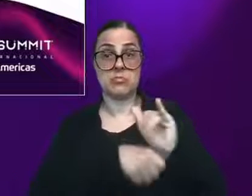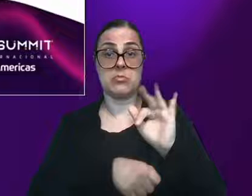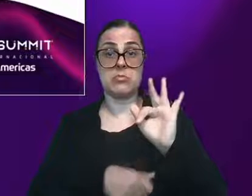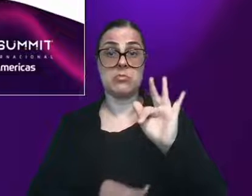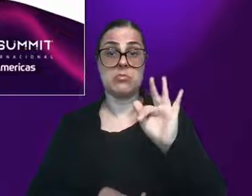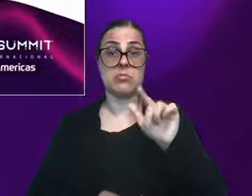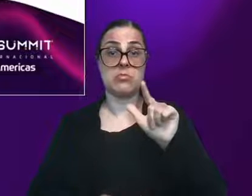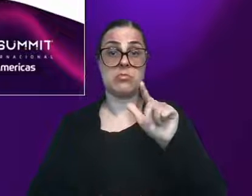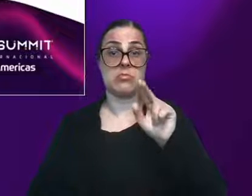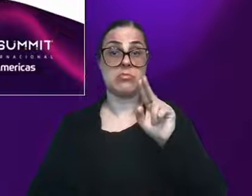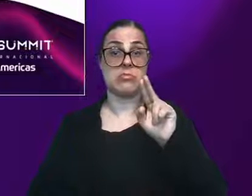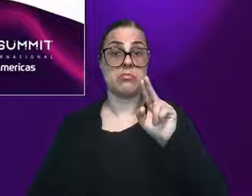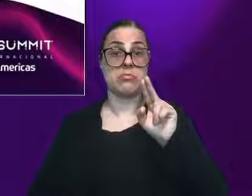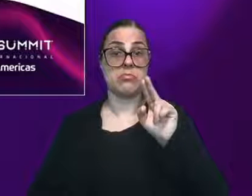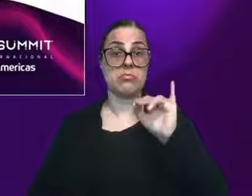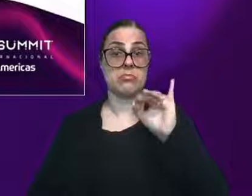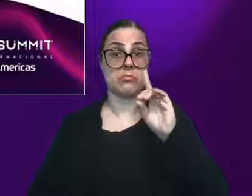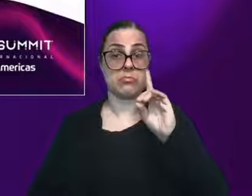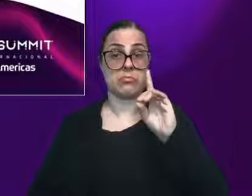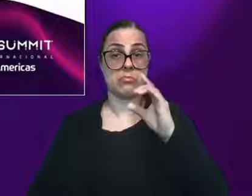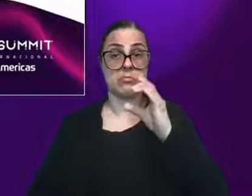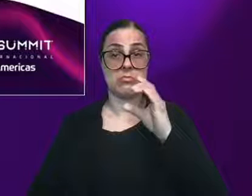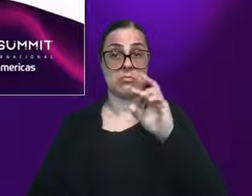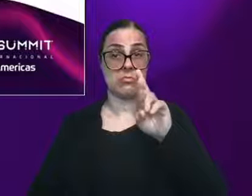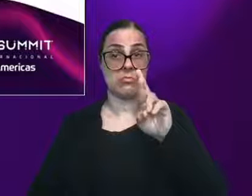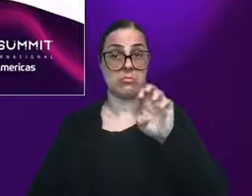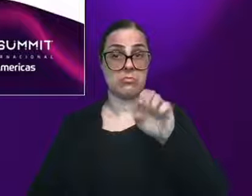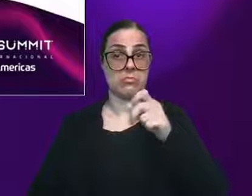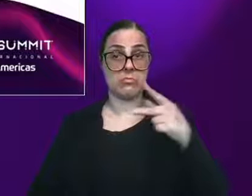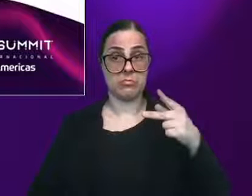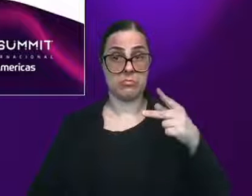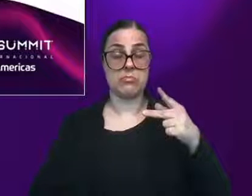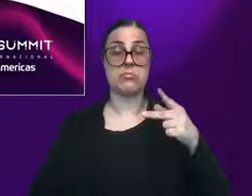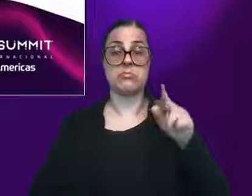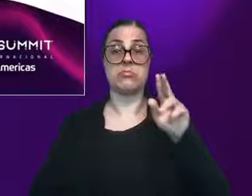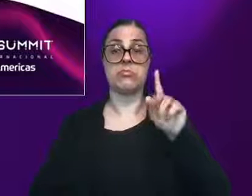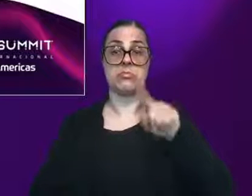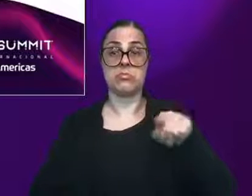volume de fluido que é dado para a administração de drogas.